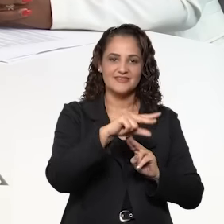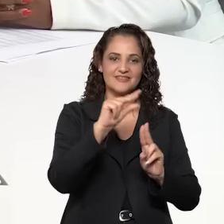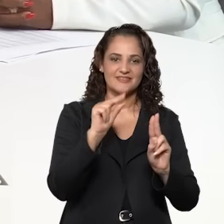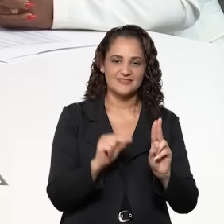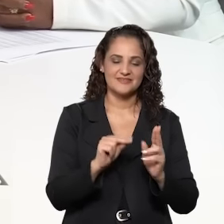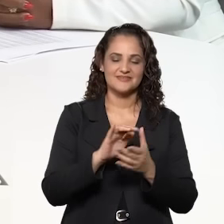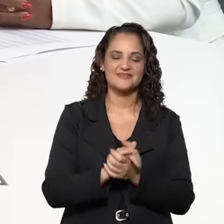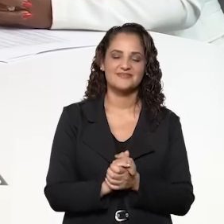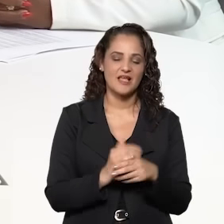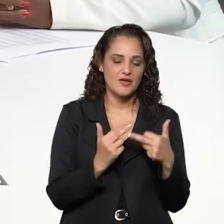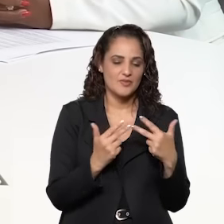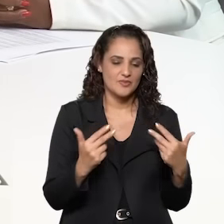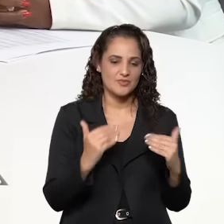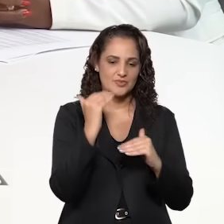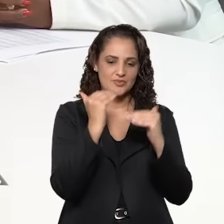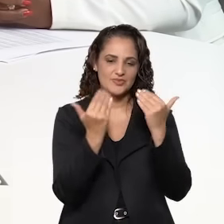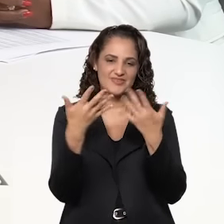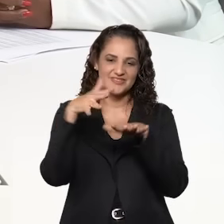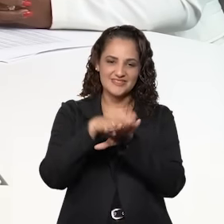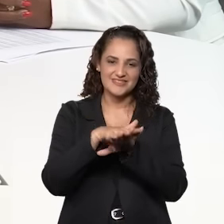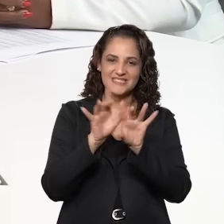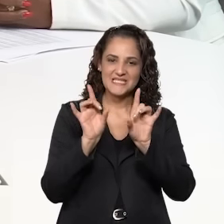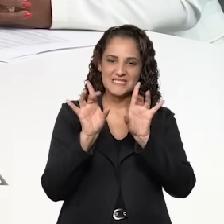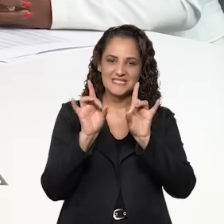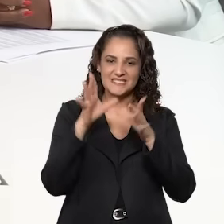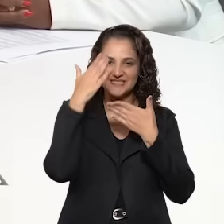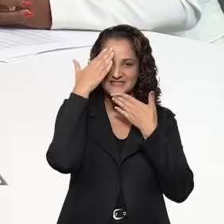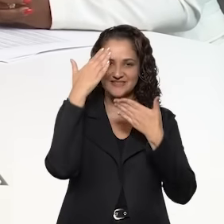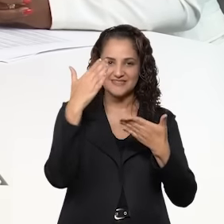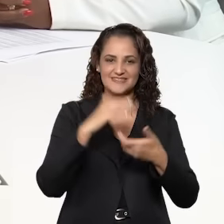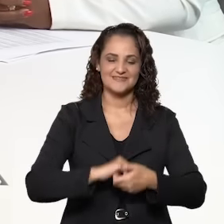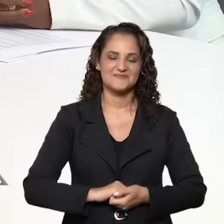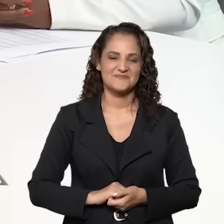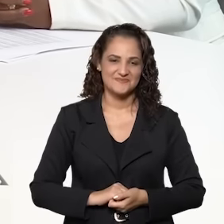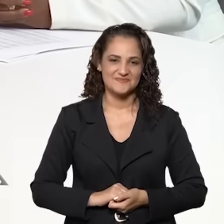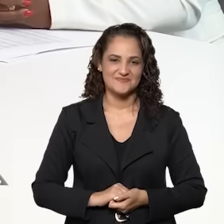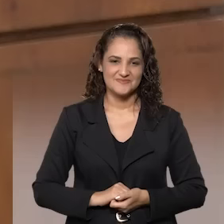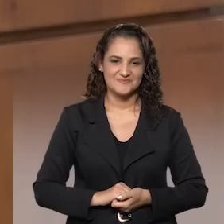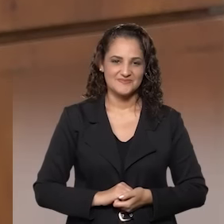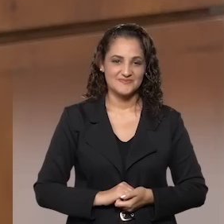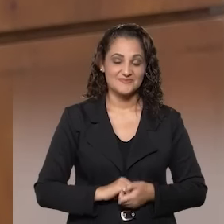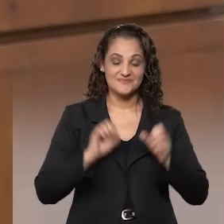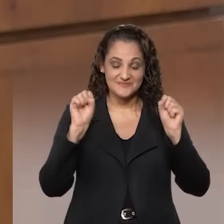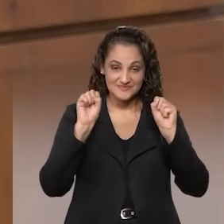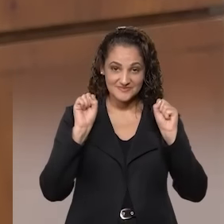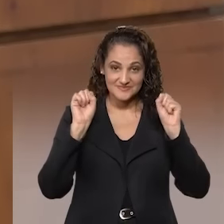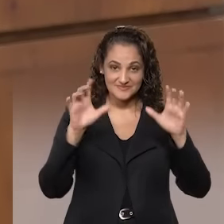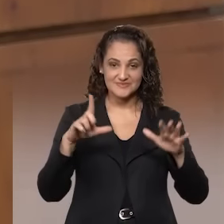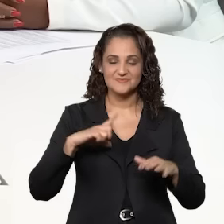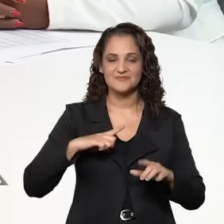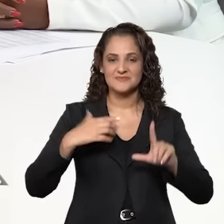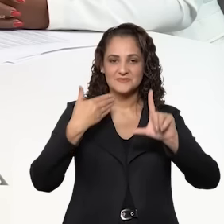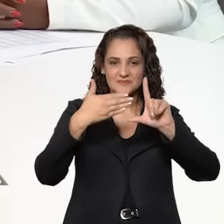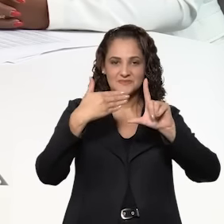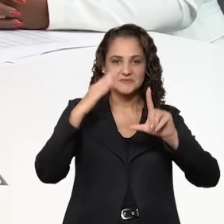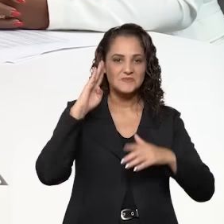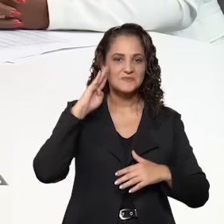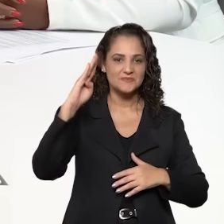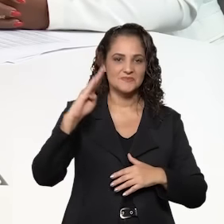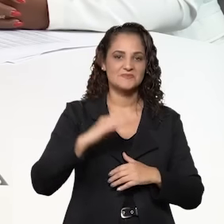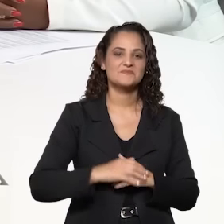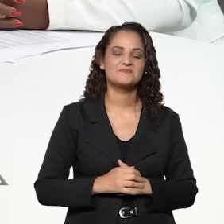RH do Bradesco e uma grandíssimo especialista em diversidade Equidade e inclusão Obrigada ja Obrigada jula o